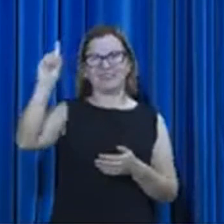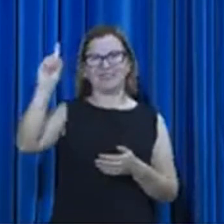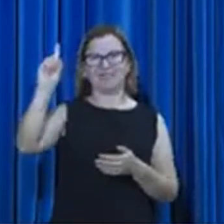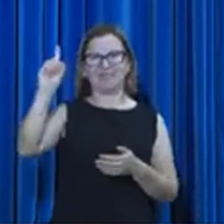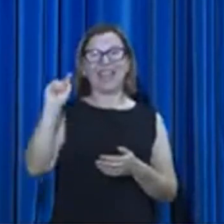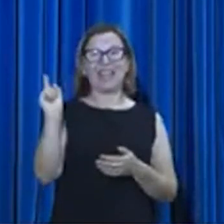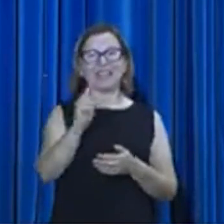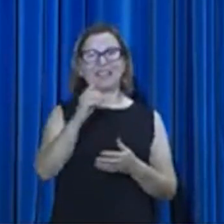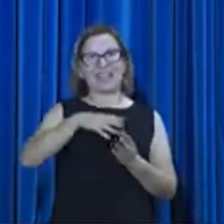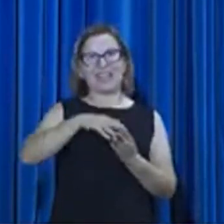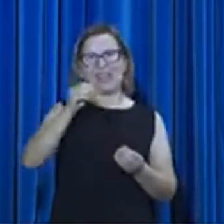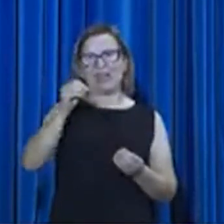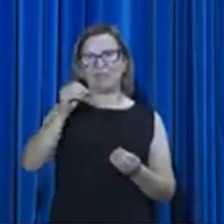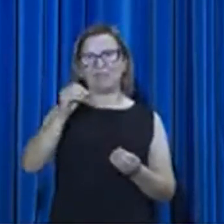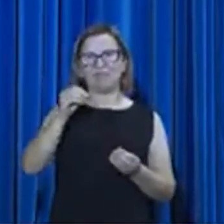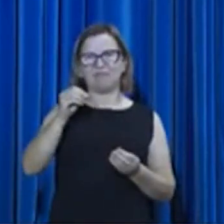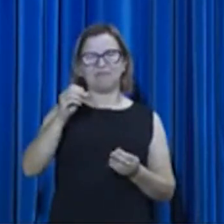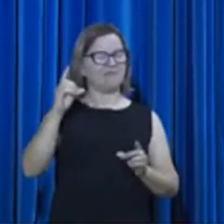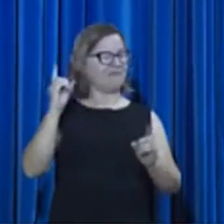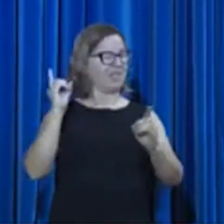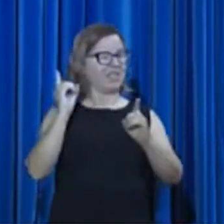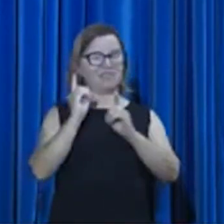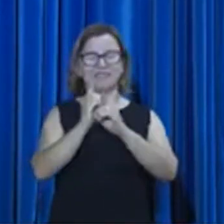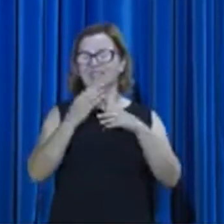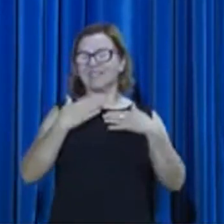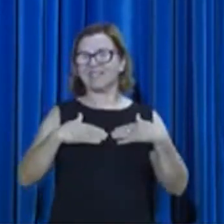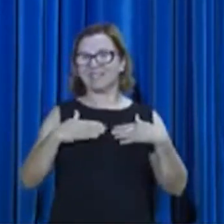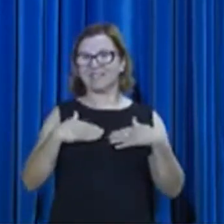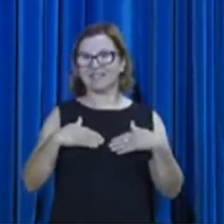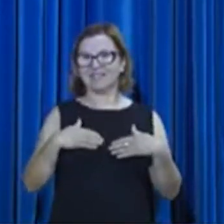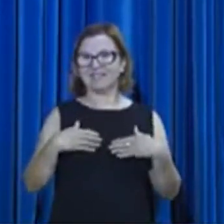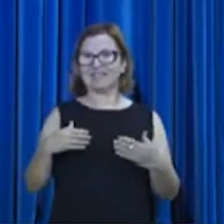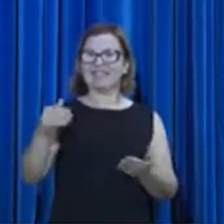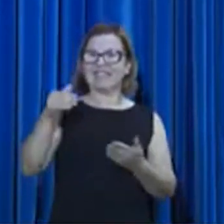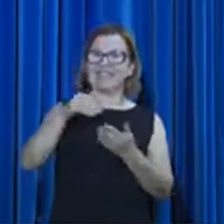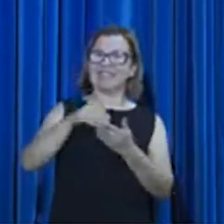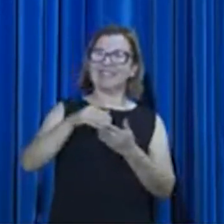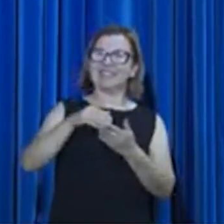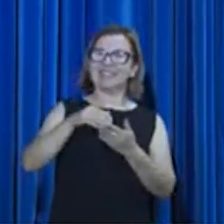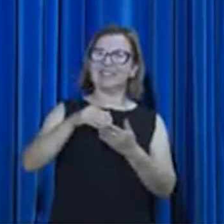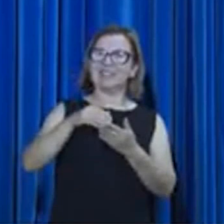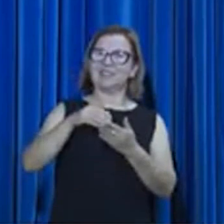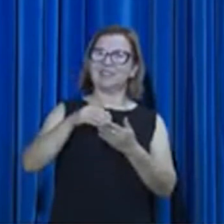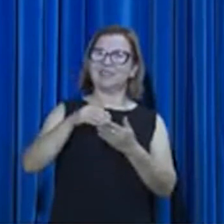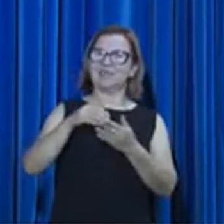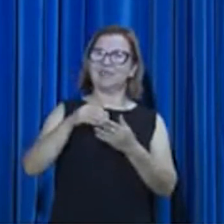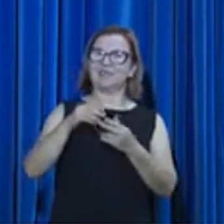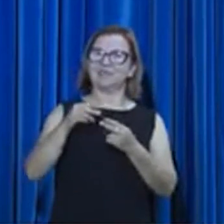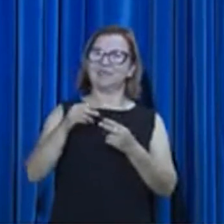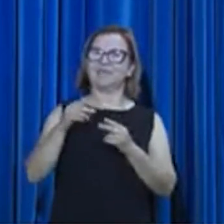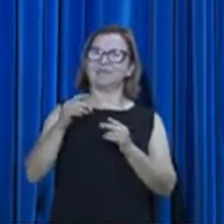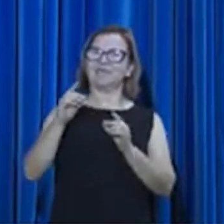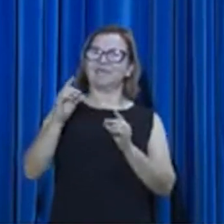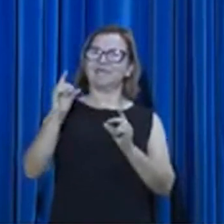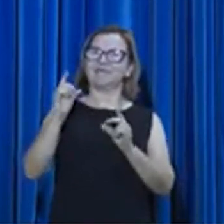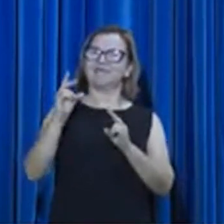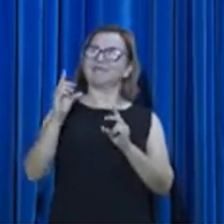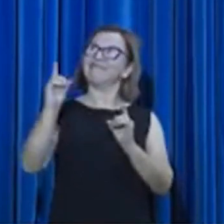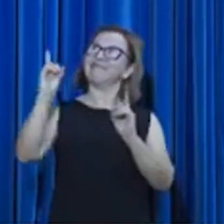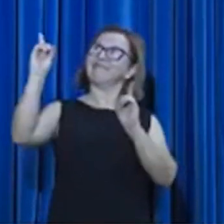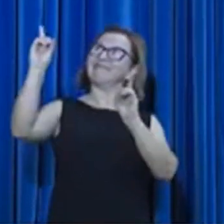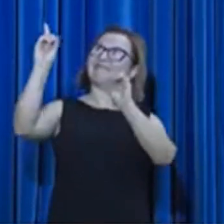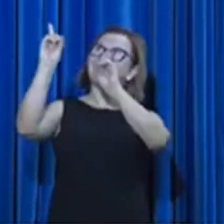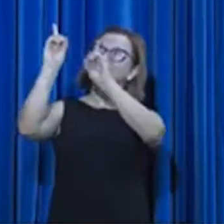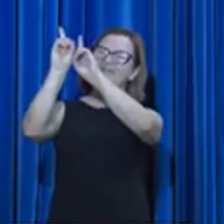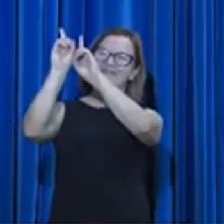nossa alma não encontra repouso até voltar-se para Ti.